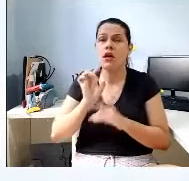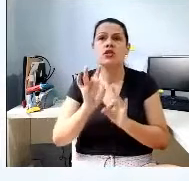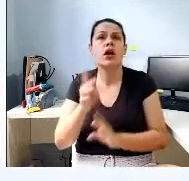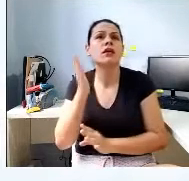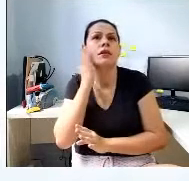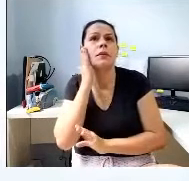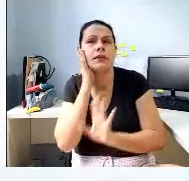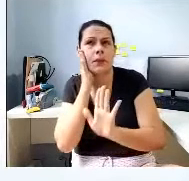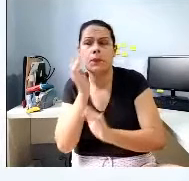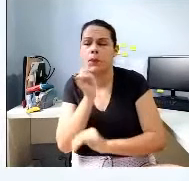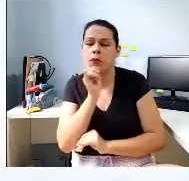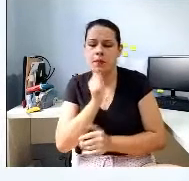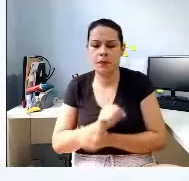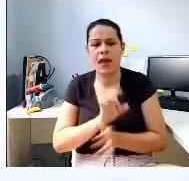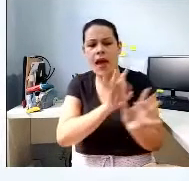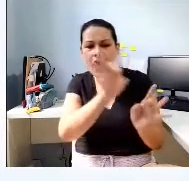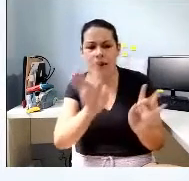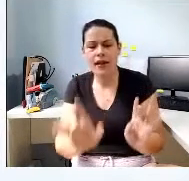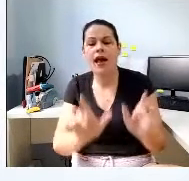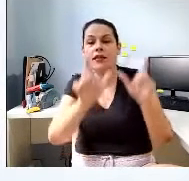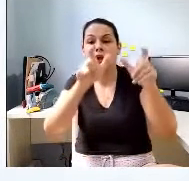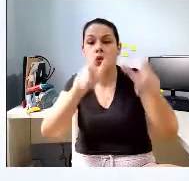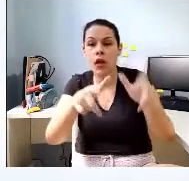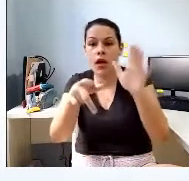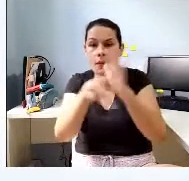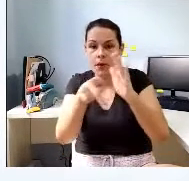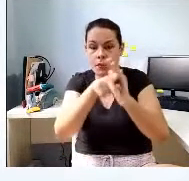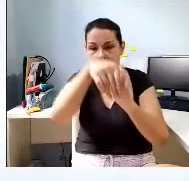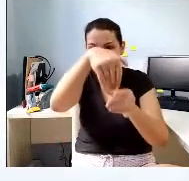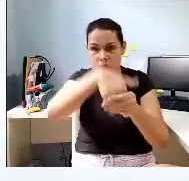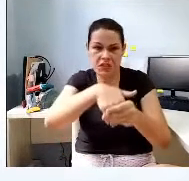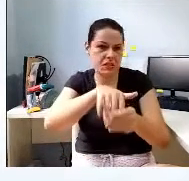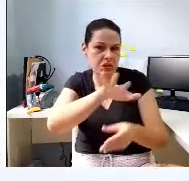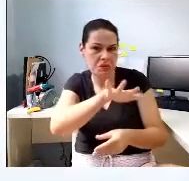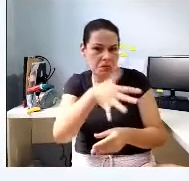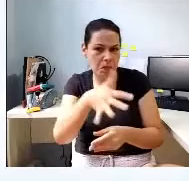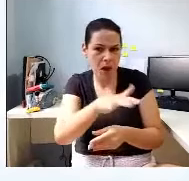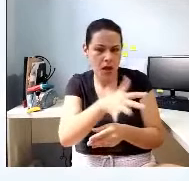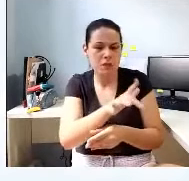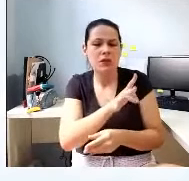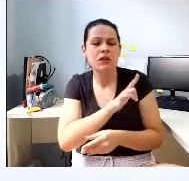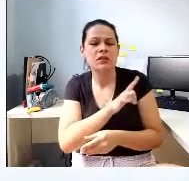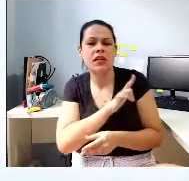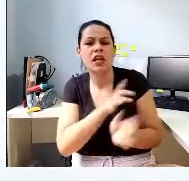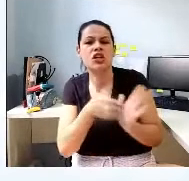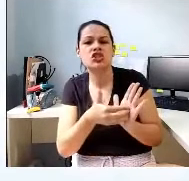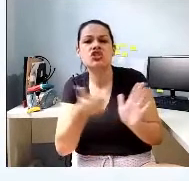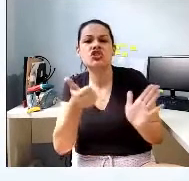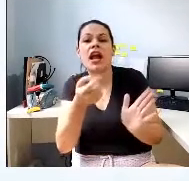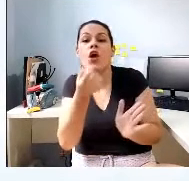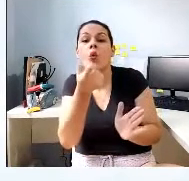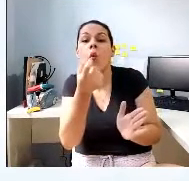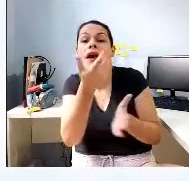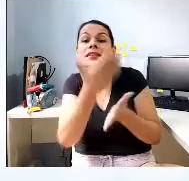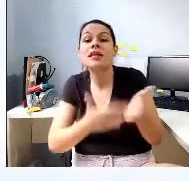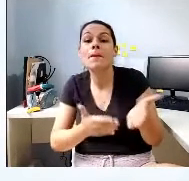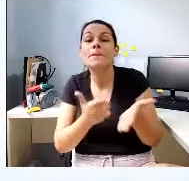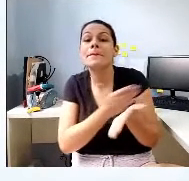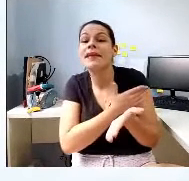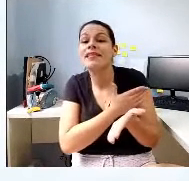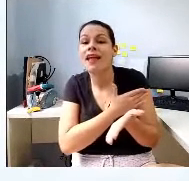seguinte: em cada colégio eleitoral, em média, né, você teria de tirar quase metade do